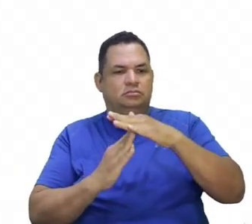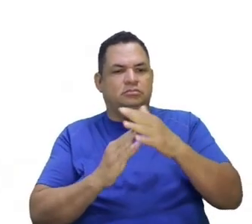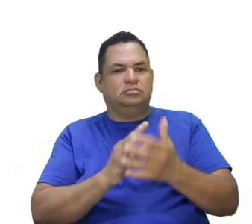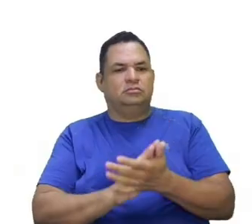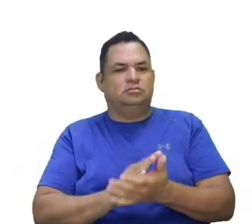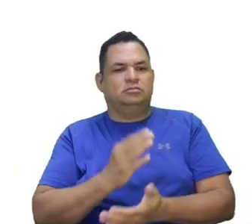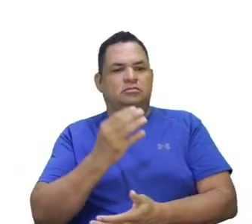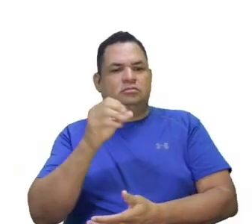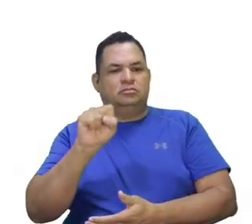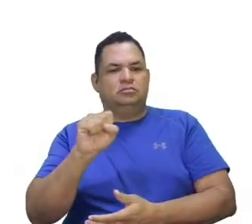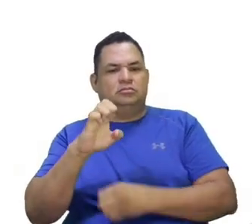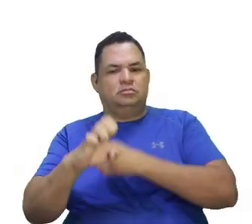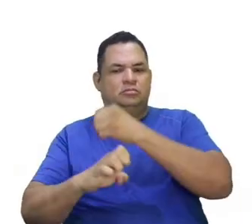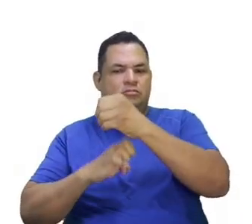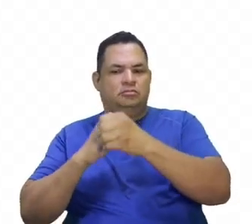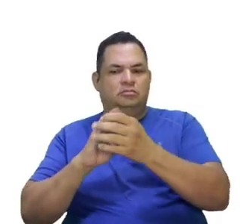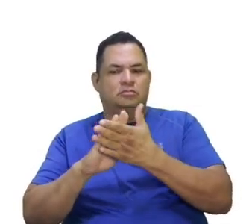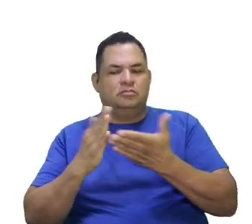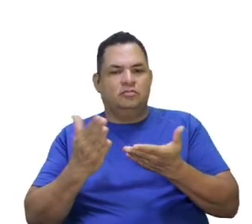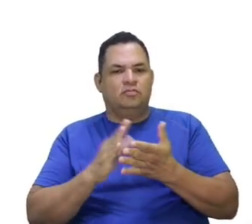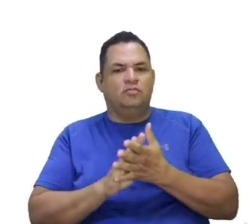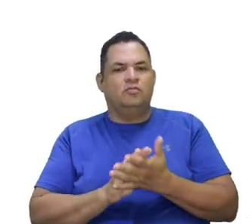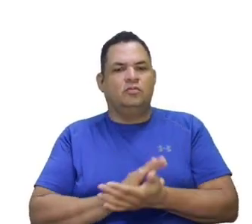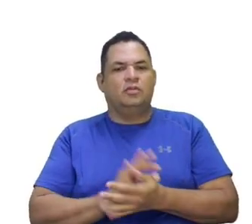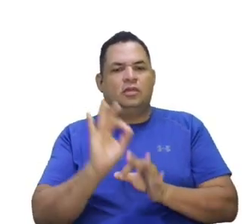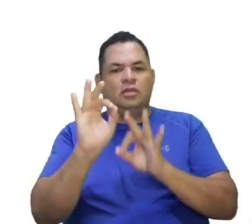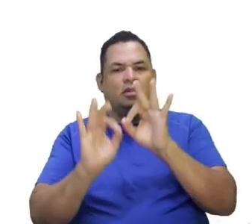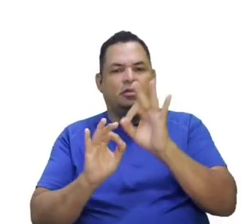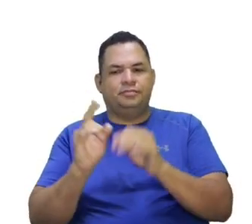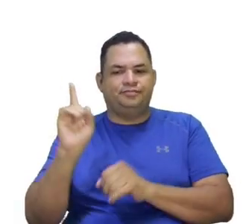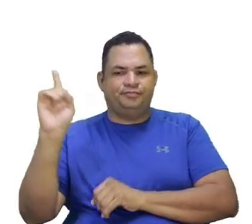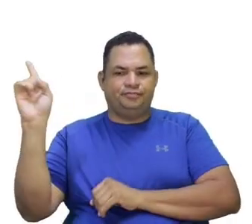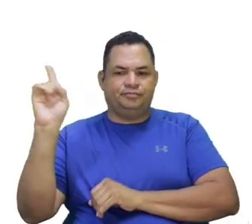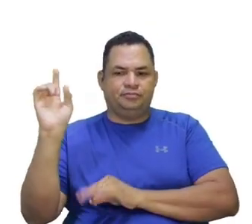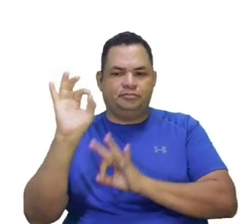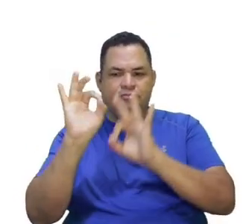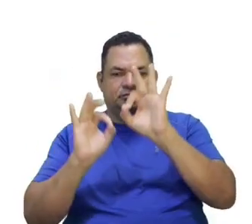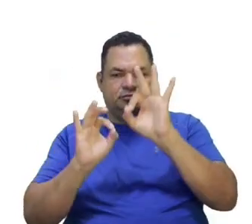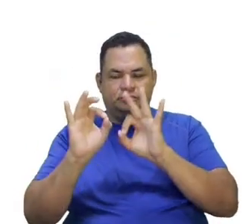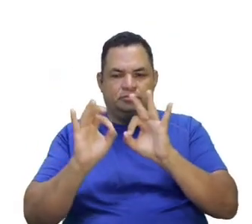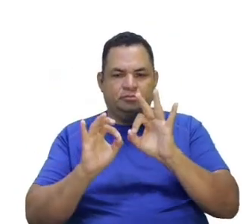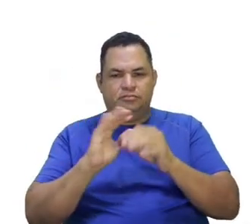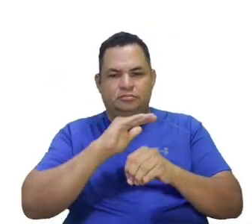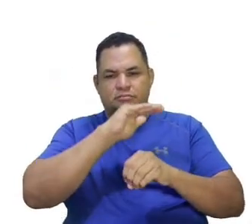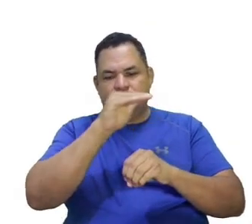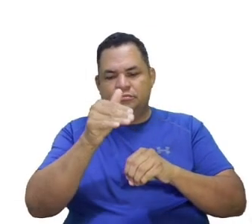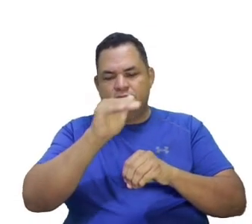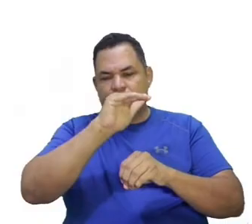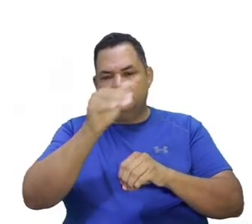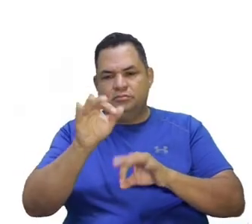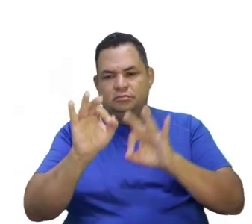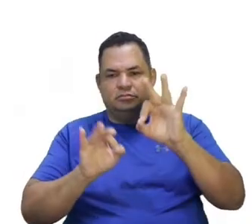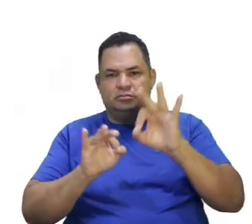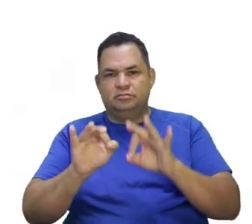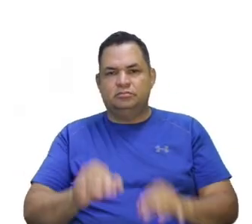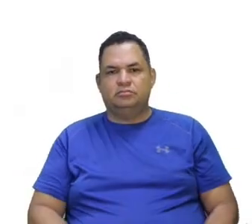agora tem 8. E assim fica a configuração dessa distribuição.